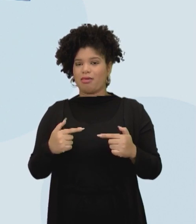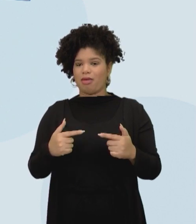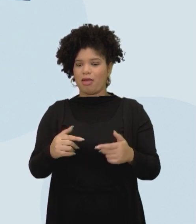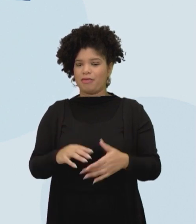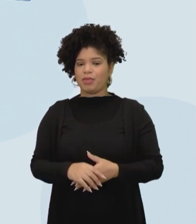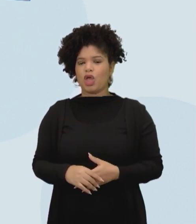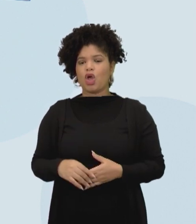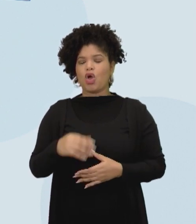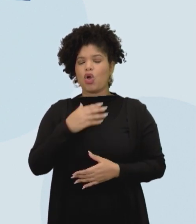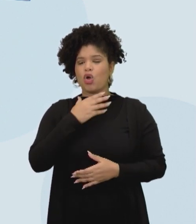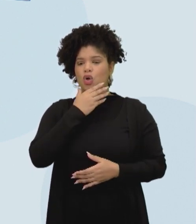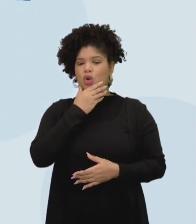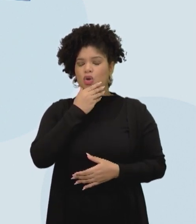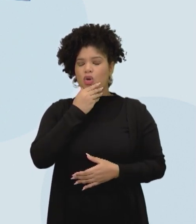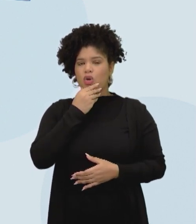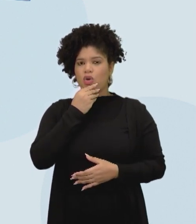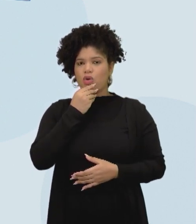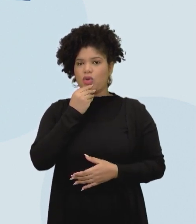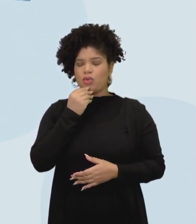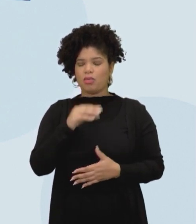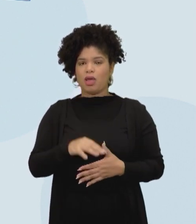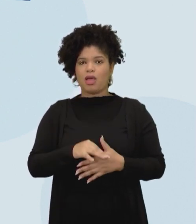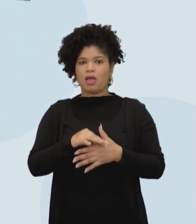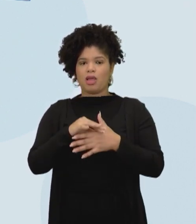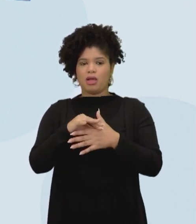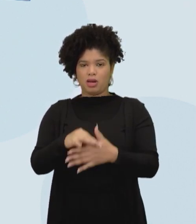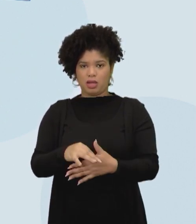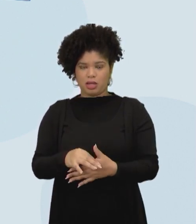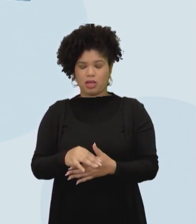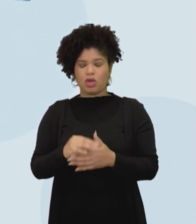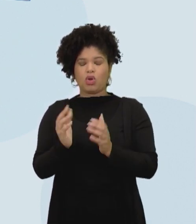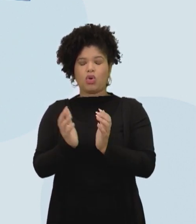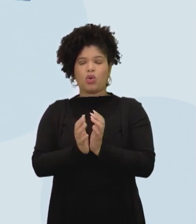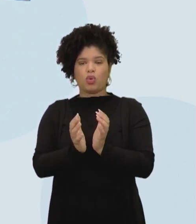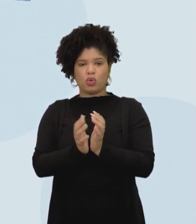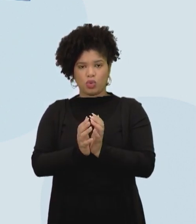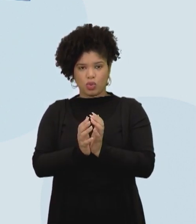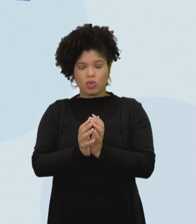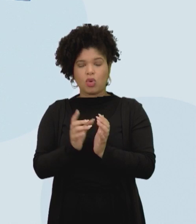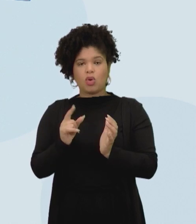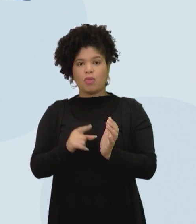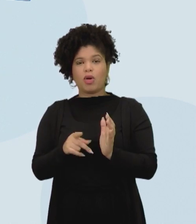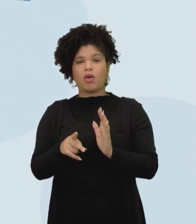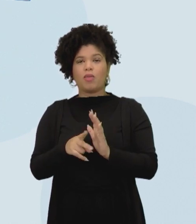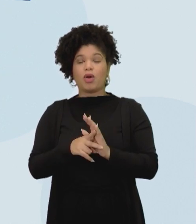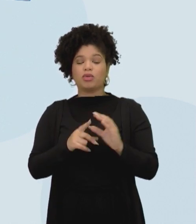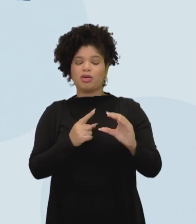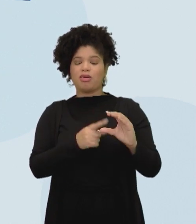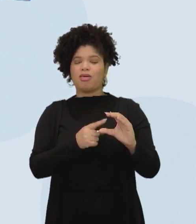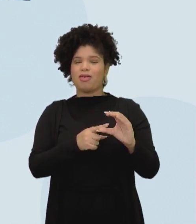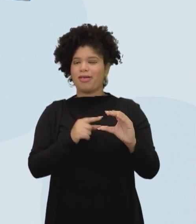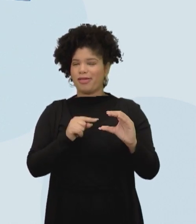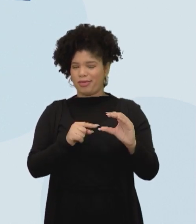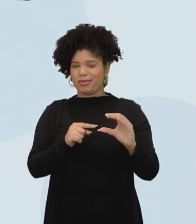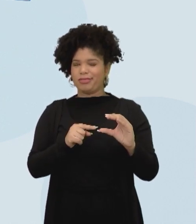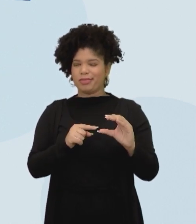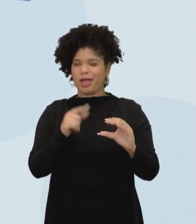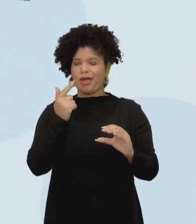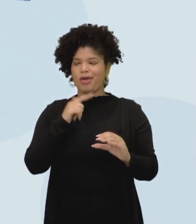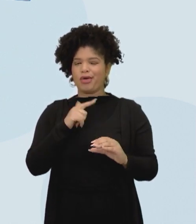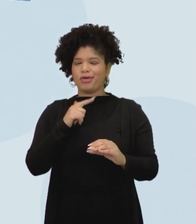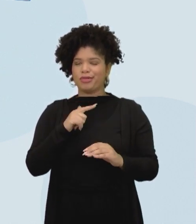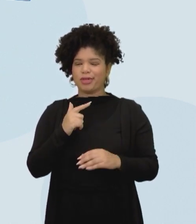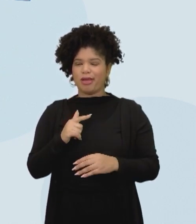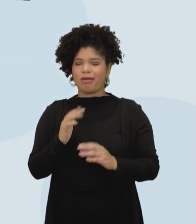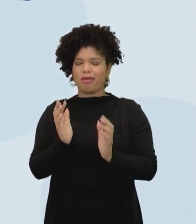ele junto com camponeses comunistas, né, junto com uma aliança de camponeses comunistas, eles conseguem derrotar